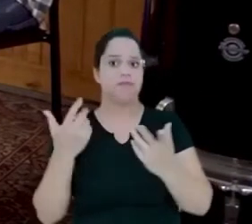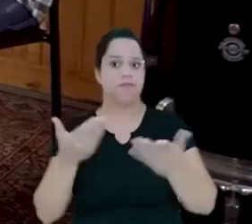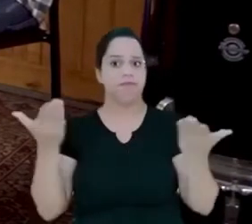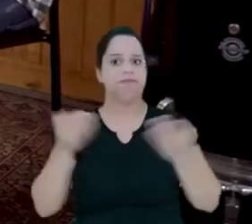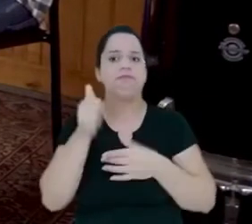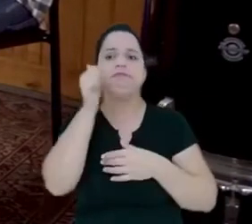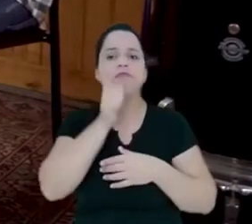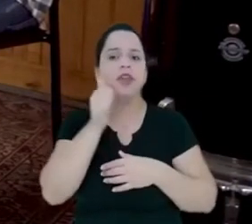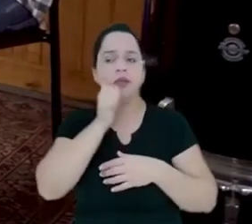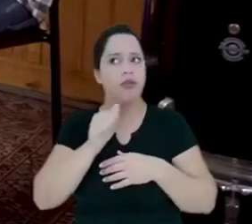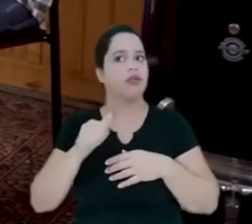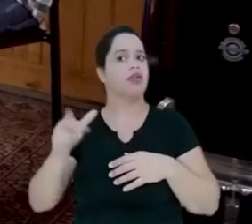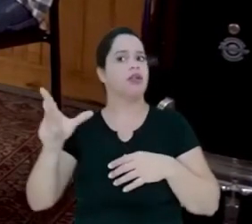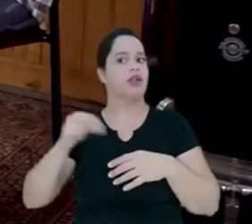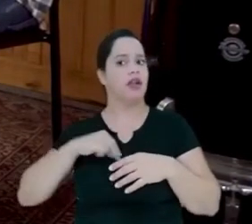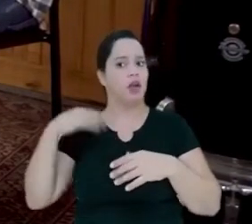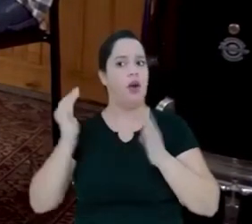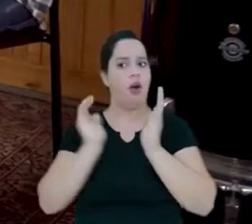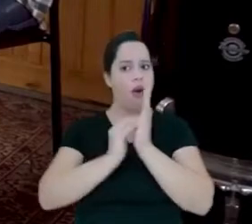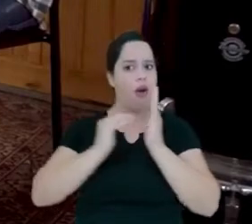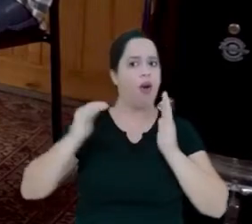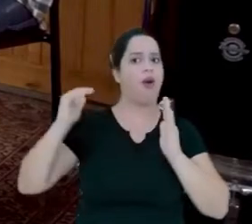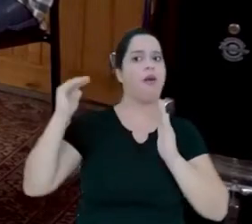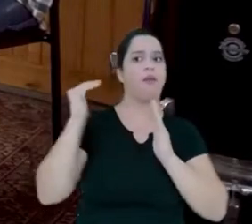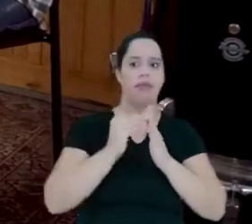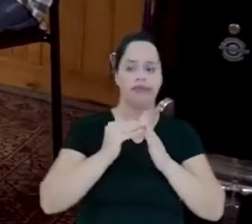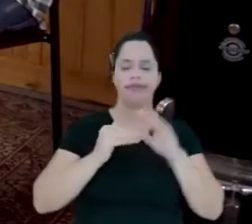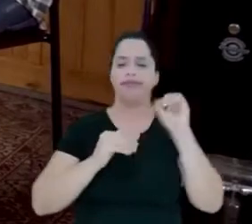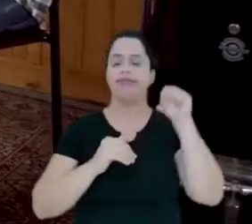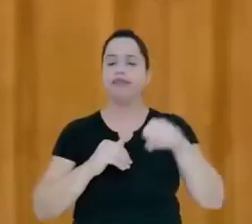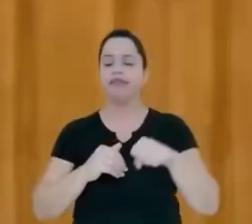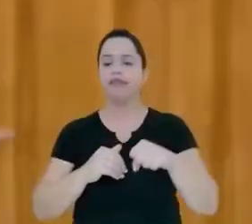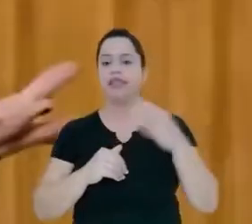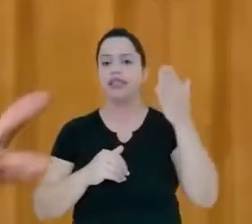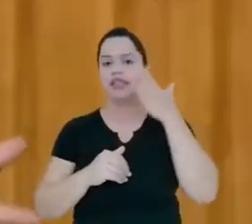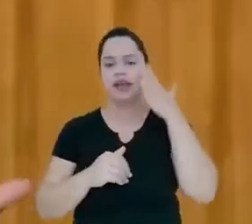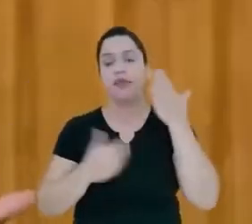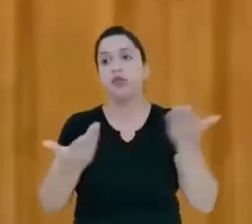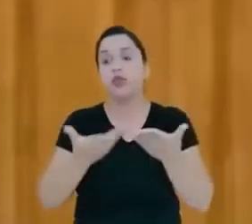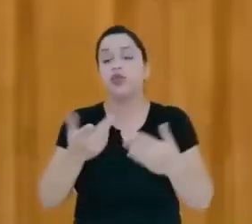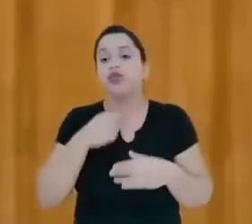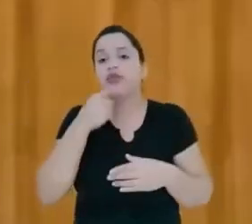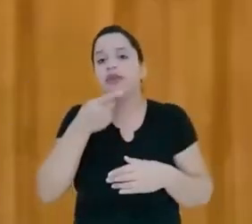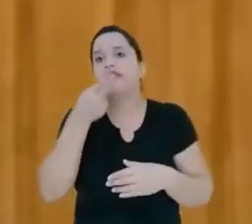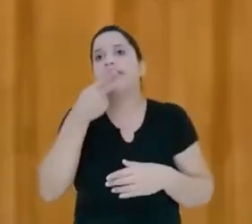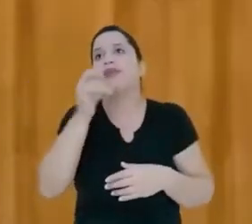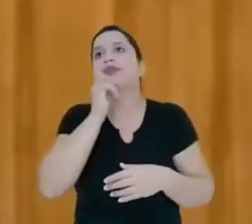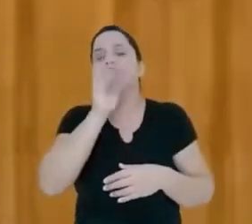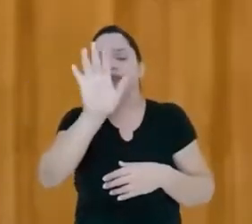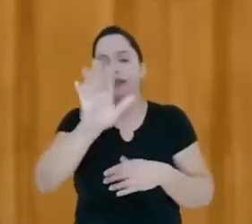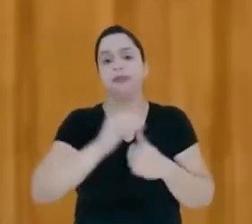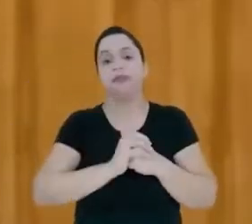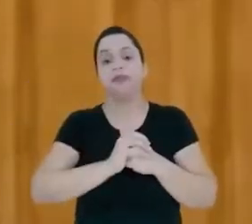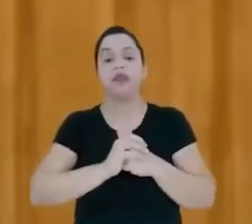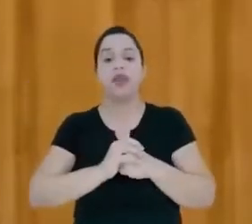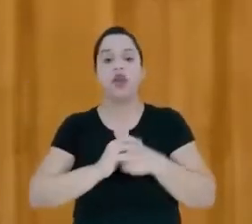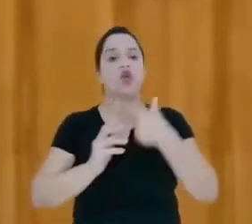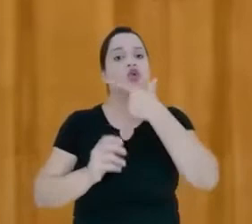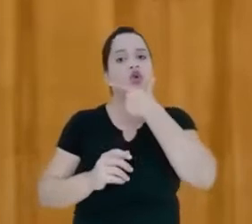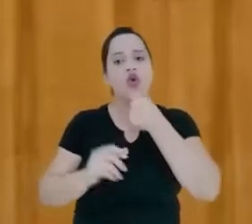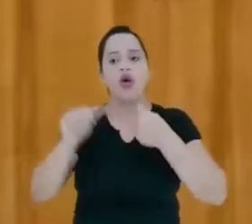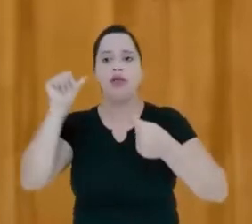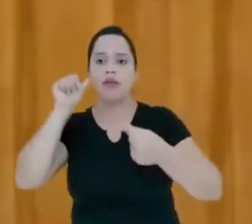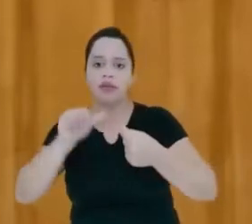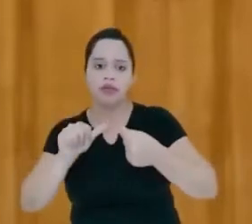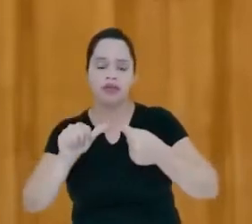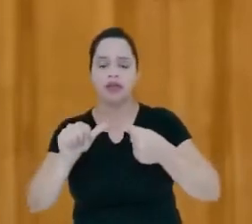estão se superando, viu? É mesmo? É. Não, e hoje não dá mais pra falar. A gente fala